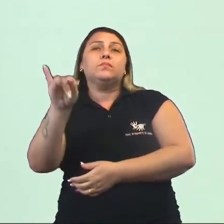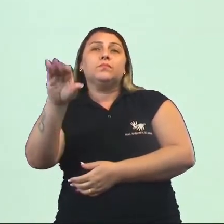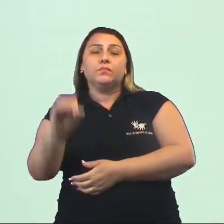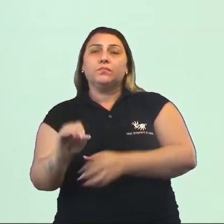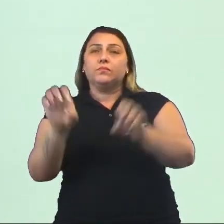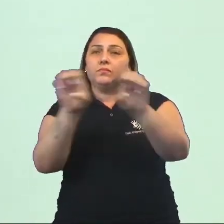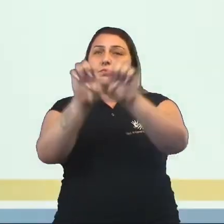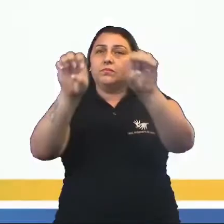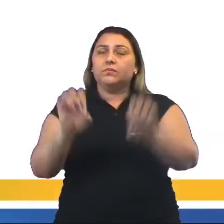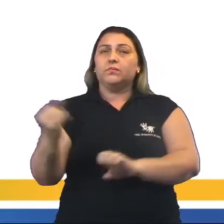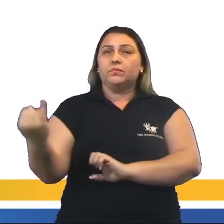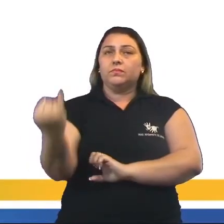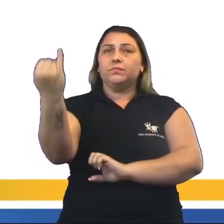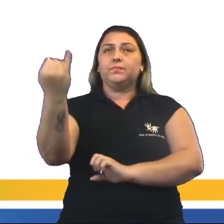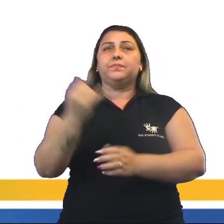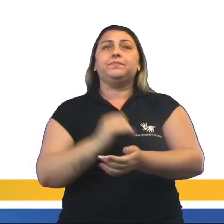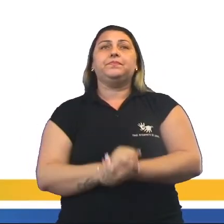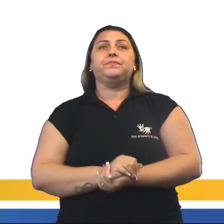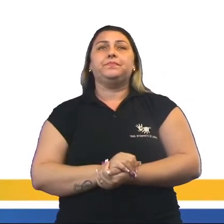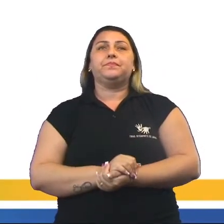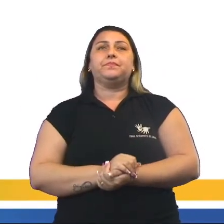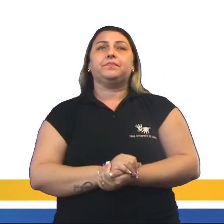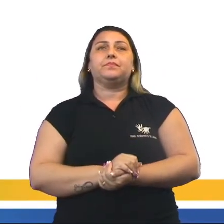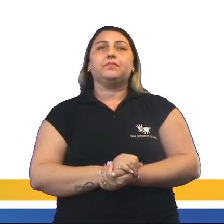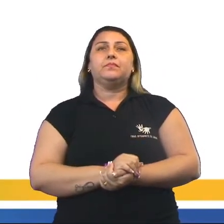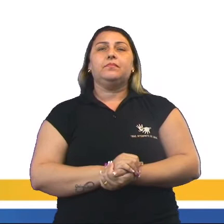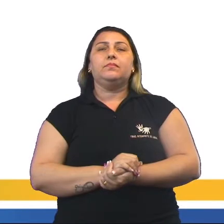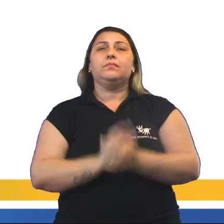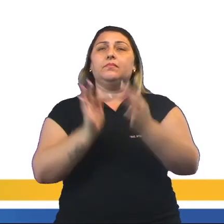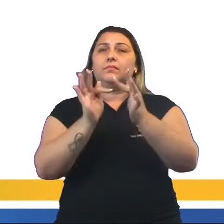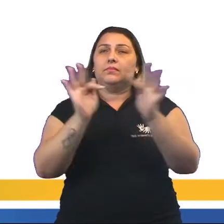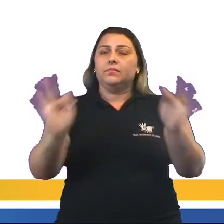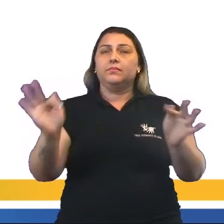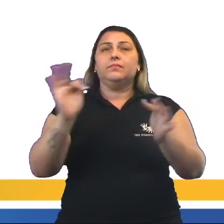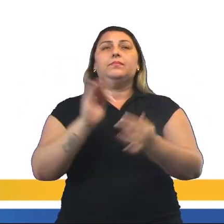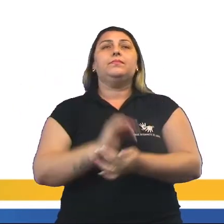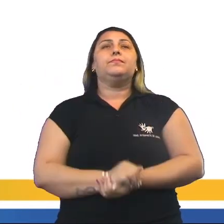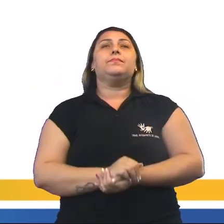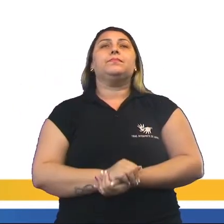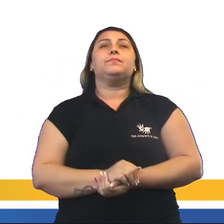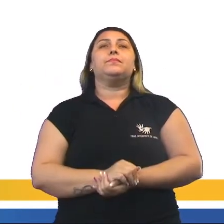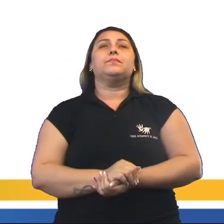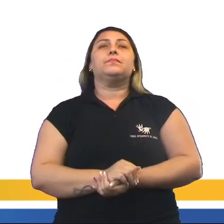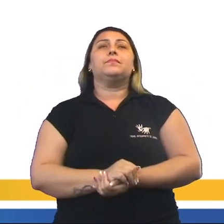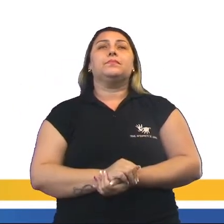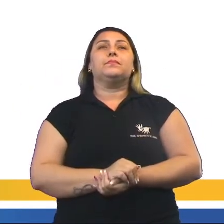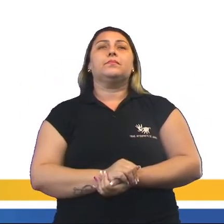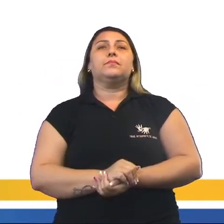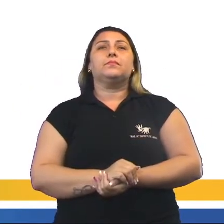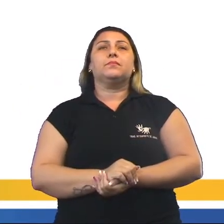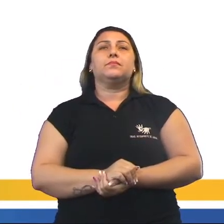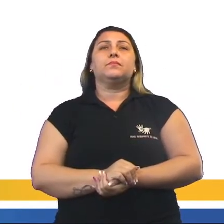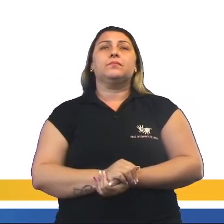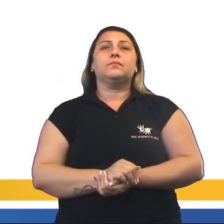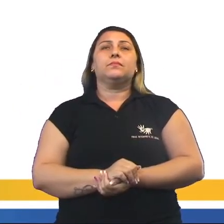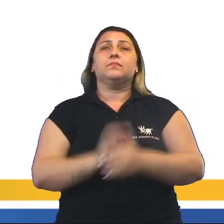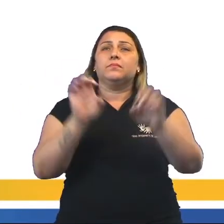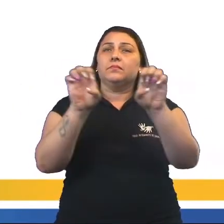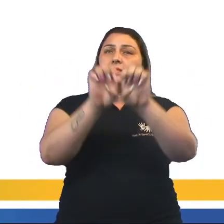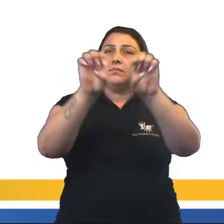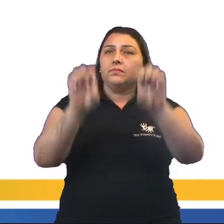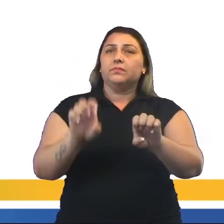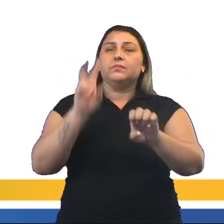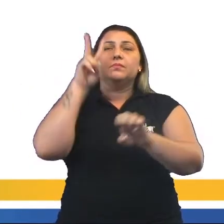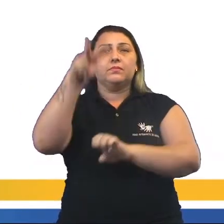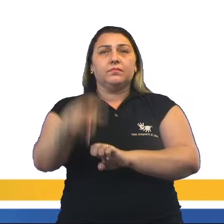estrutura, que ela é muito importante. Agora, nas frases afirmativas, Para as sentenças afirmativas, nós seguimos a estrutura